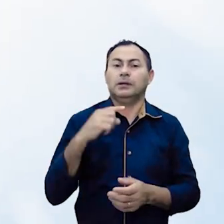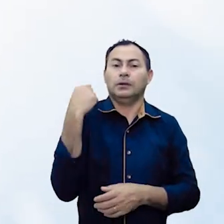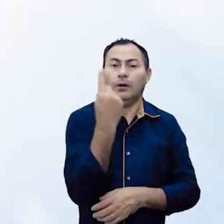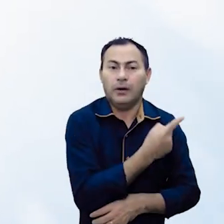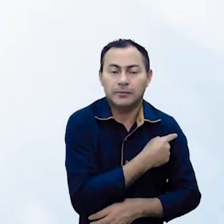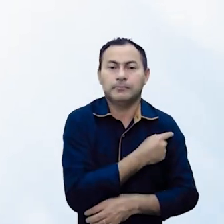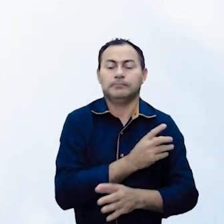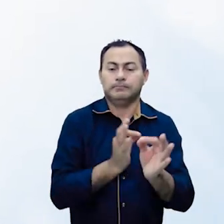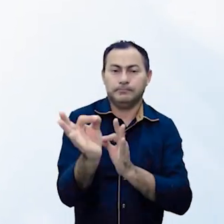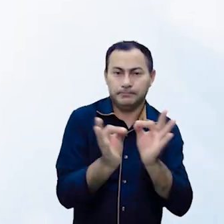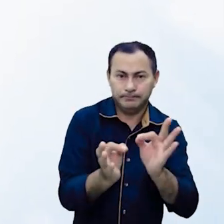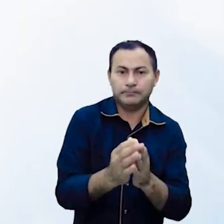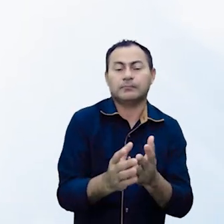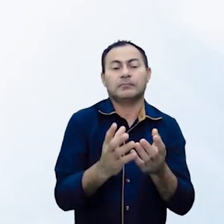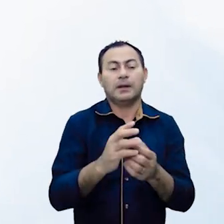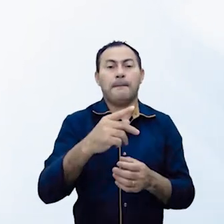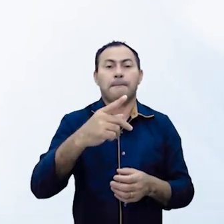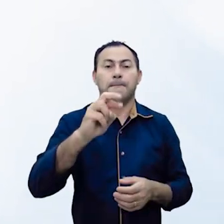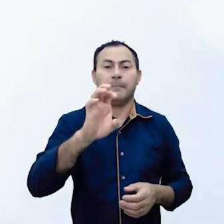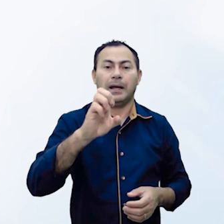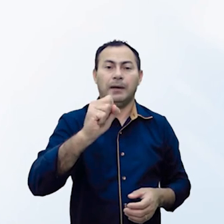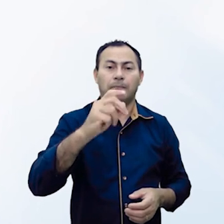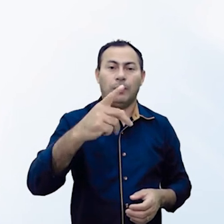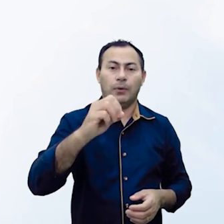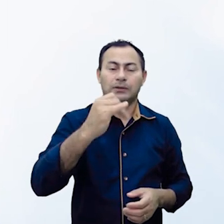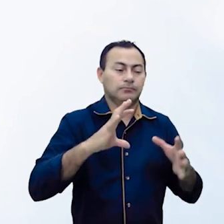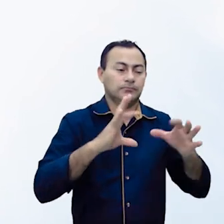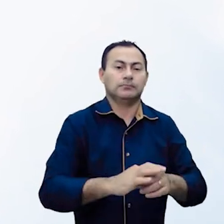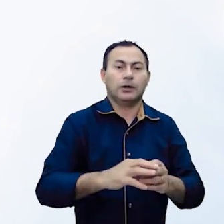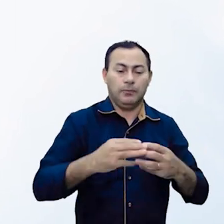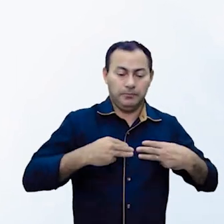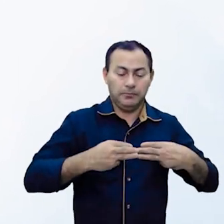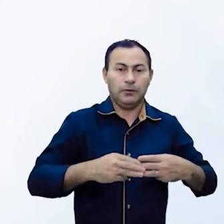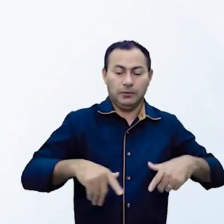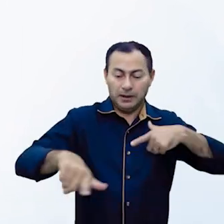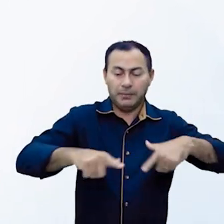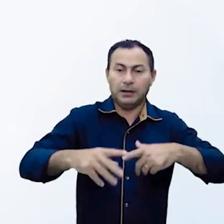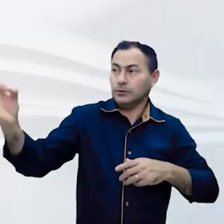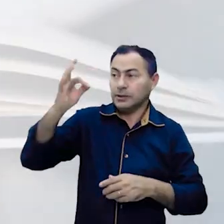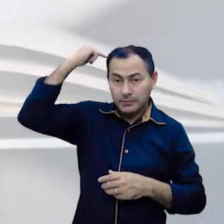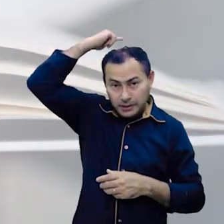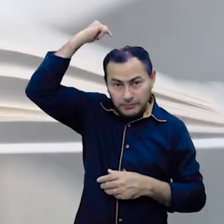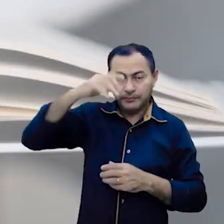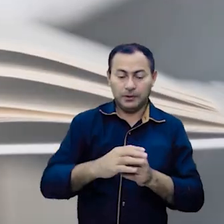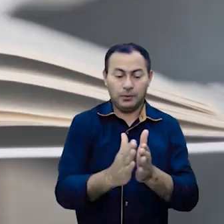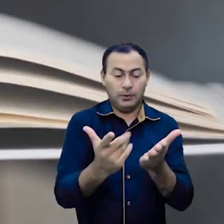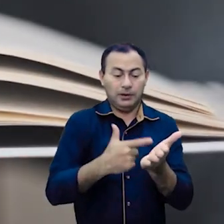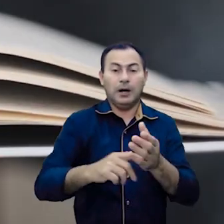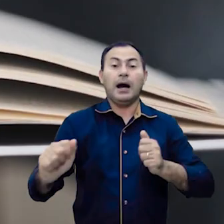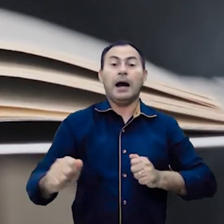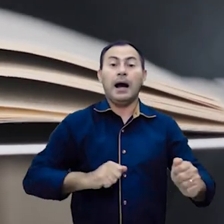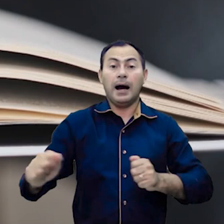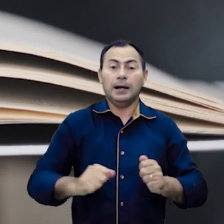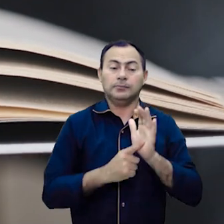em nós a preposição em é muito usada em conexão com o Ministério do Espírito Santo especialmente no livro